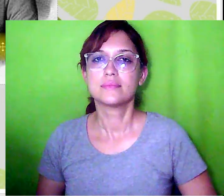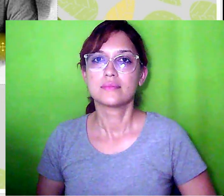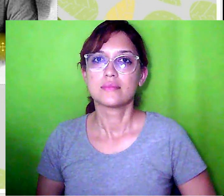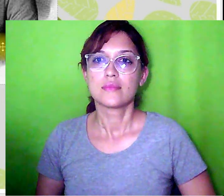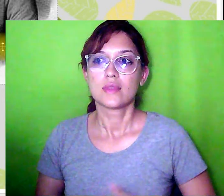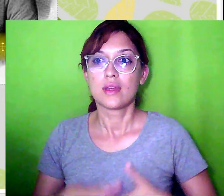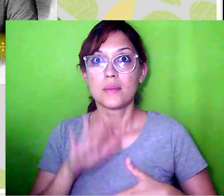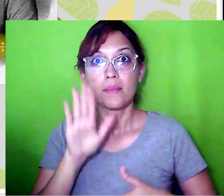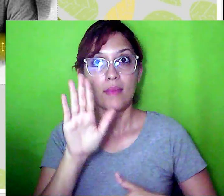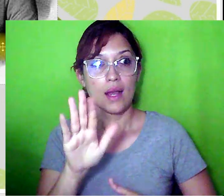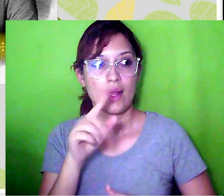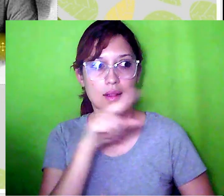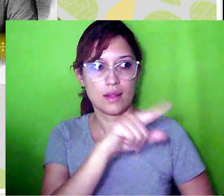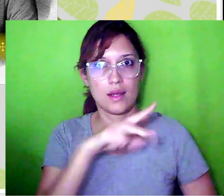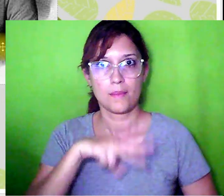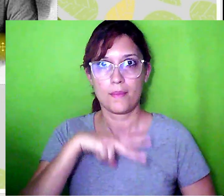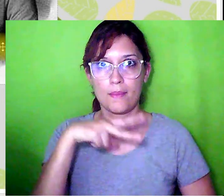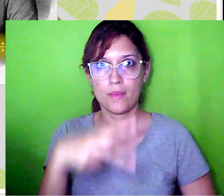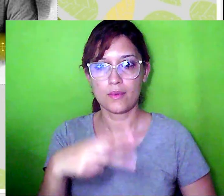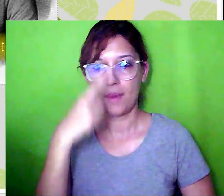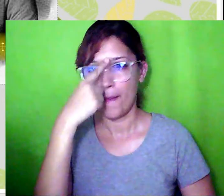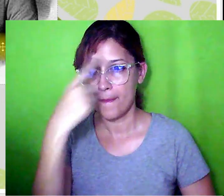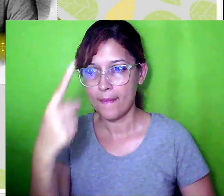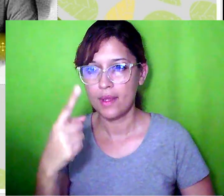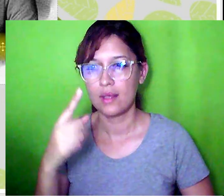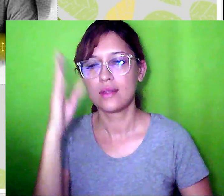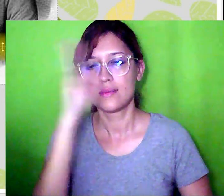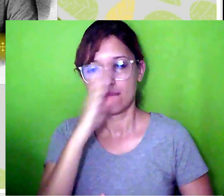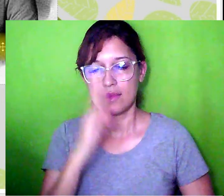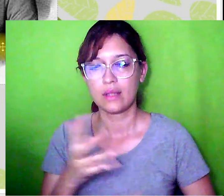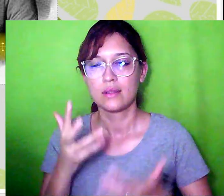que começou uma certa independência.